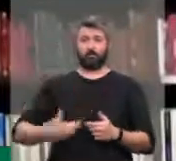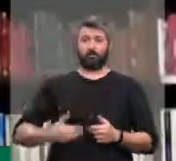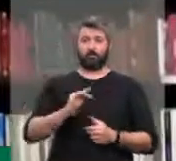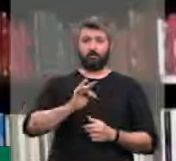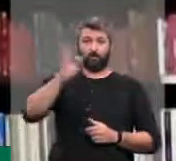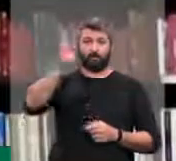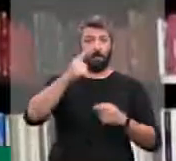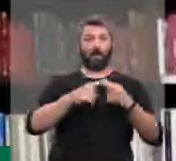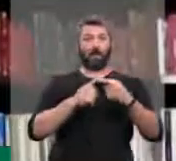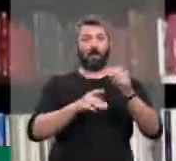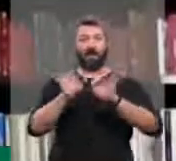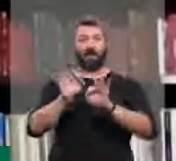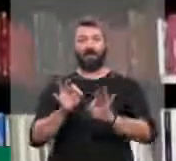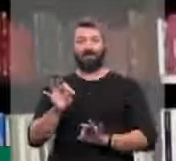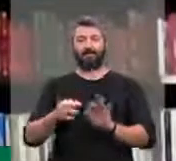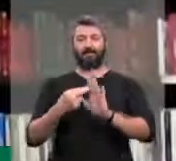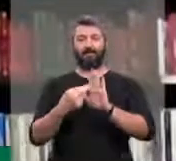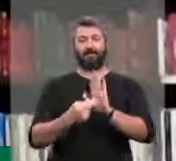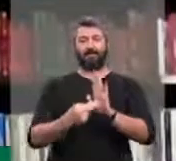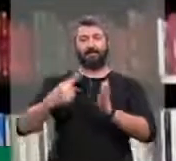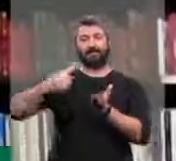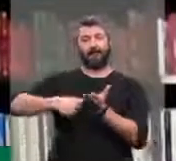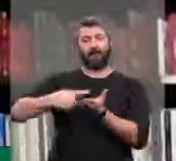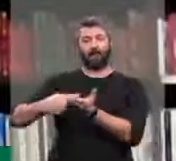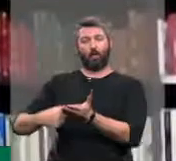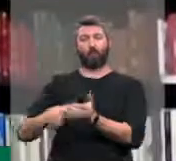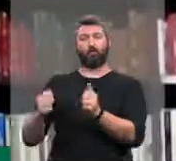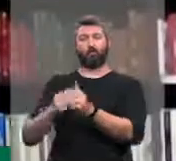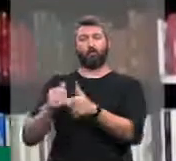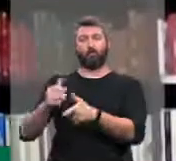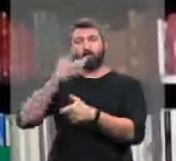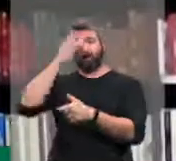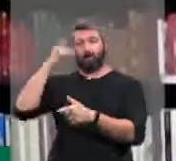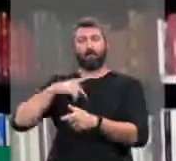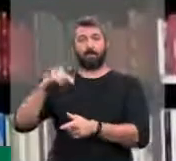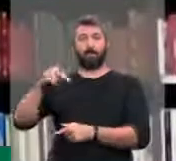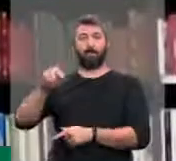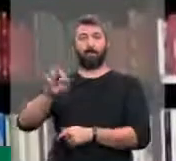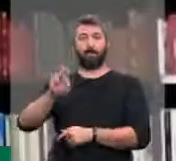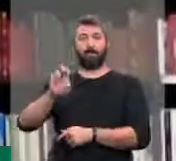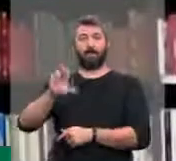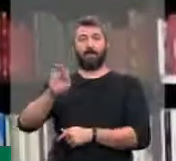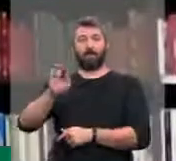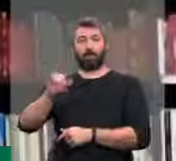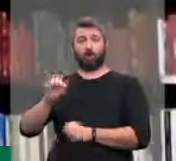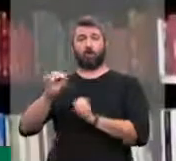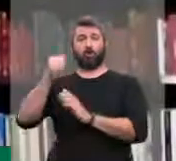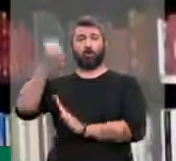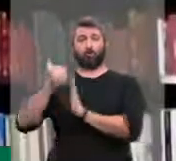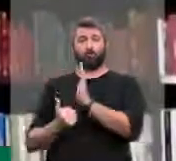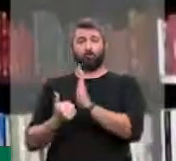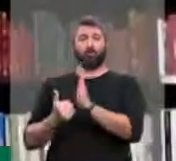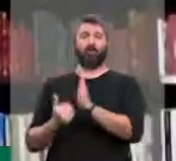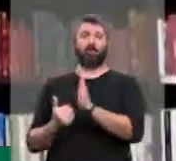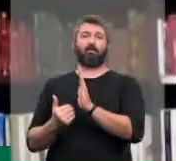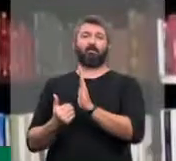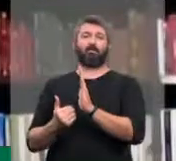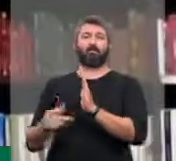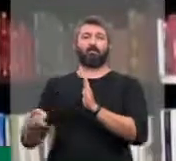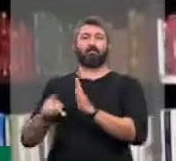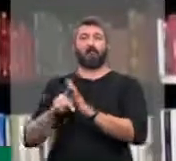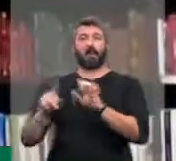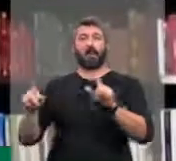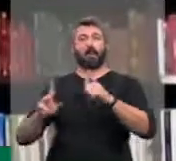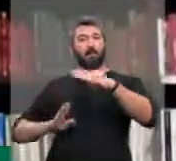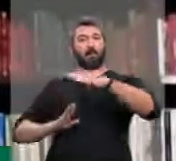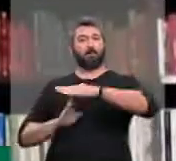ao regulamentar a realização de acordos com detentores de precatórios mediante descontos que deverão obedecer ao